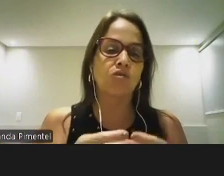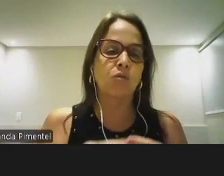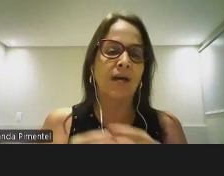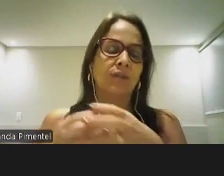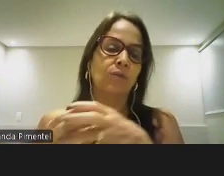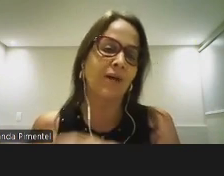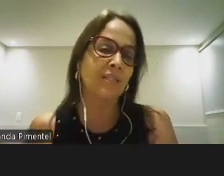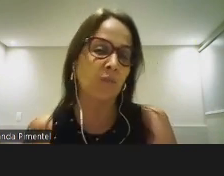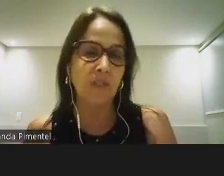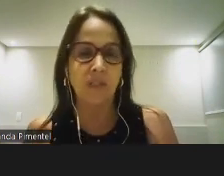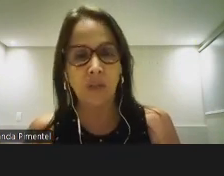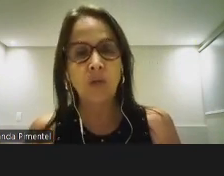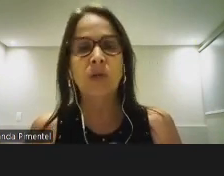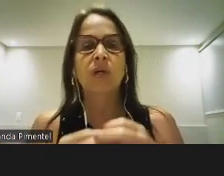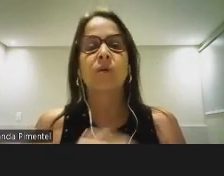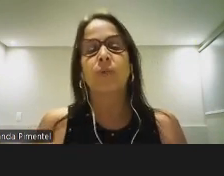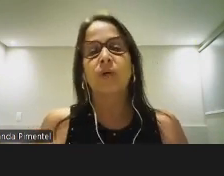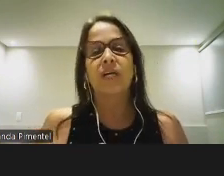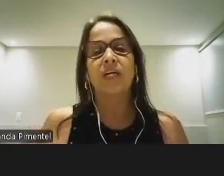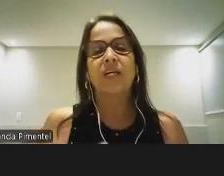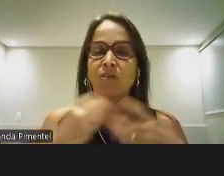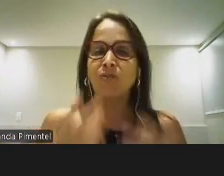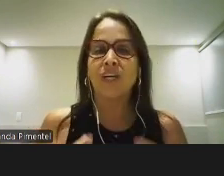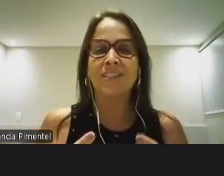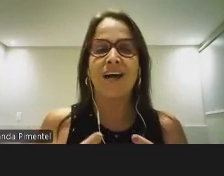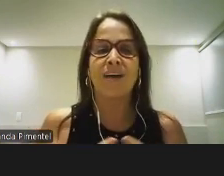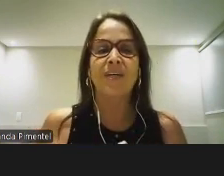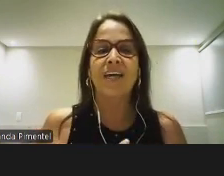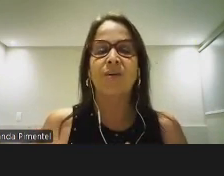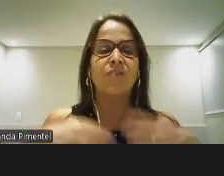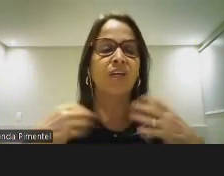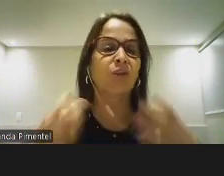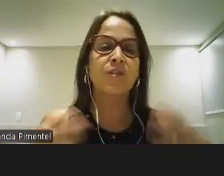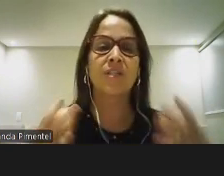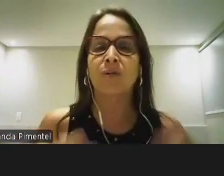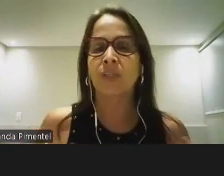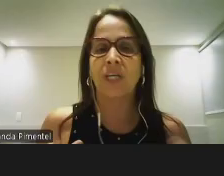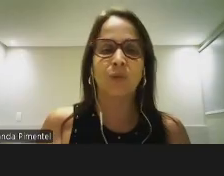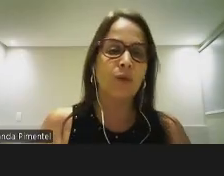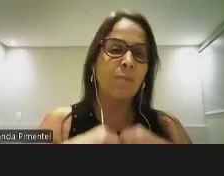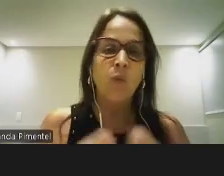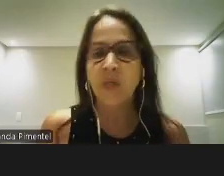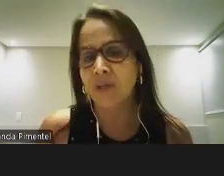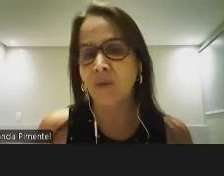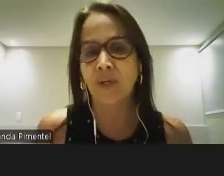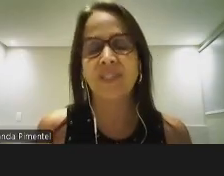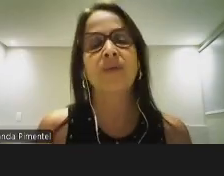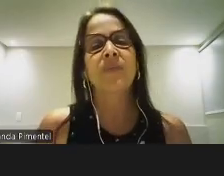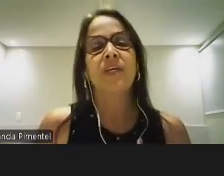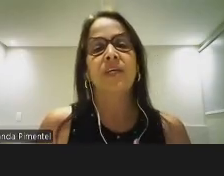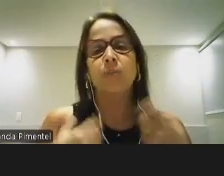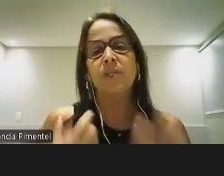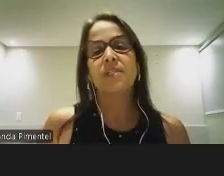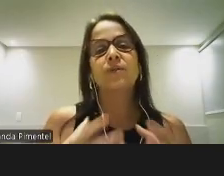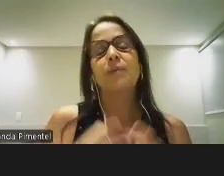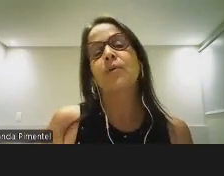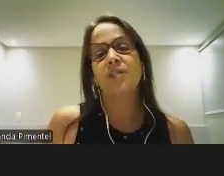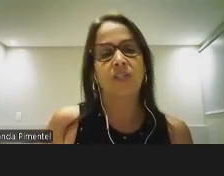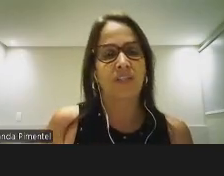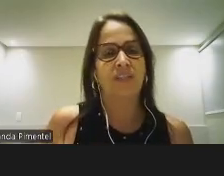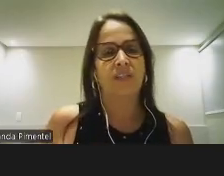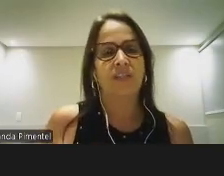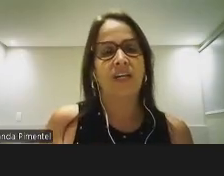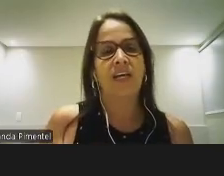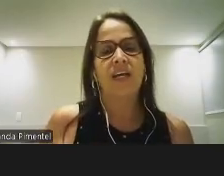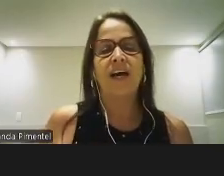poucos alunos, 4, no máximo 5, porque quem fez sabe, é overdose de conteúdo, é muita coisa, e eu preciso ter